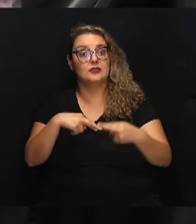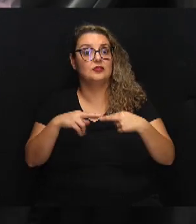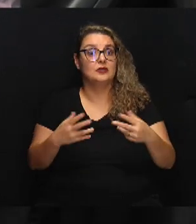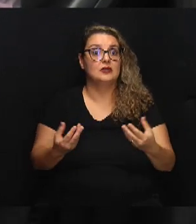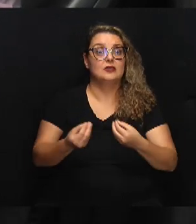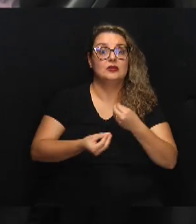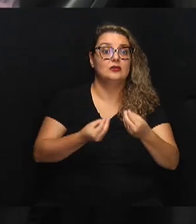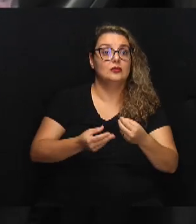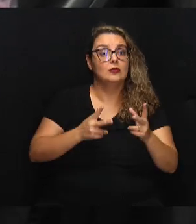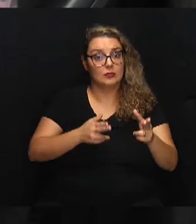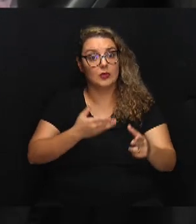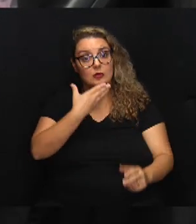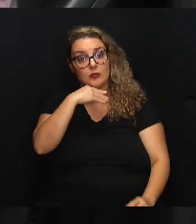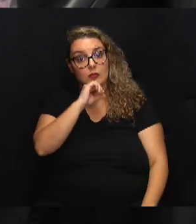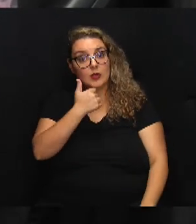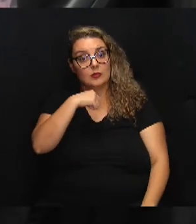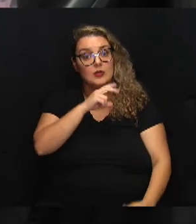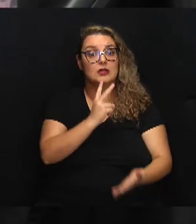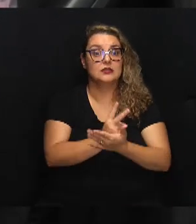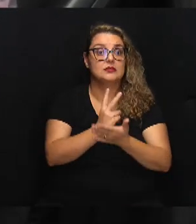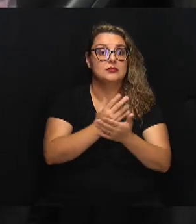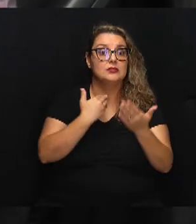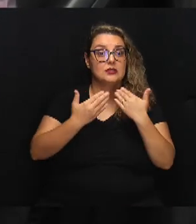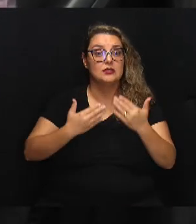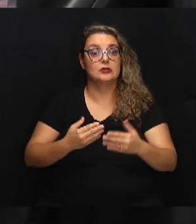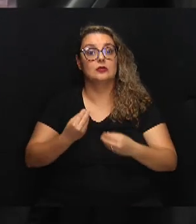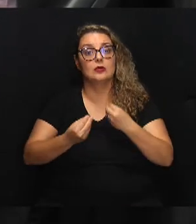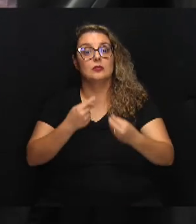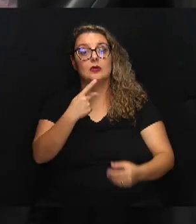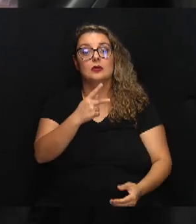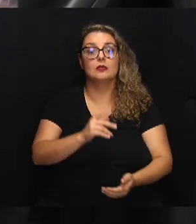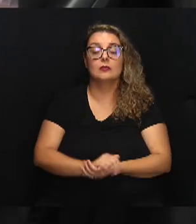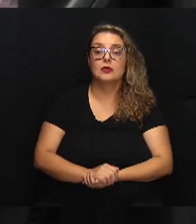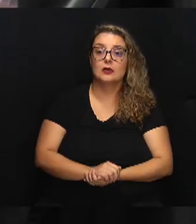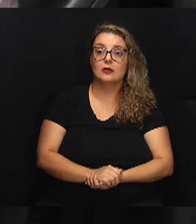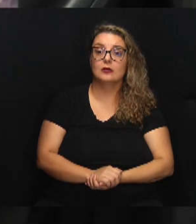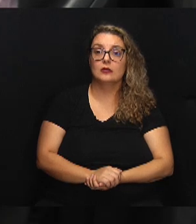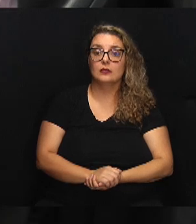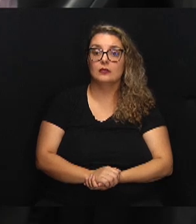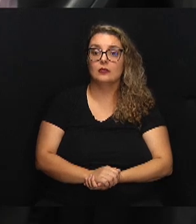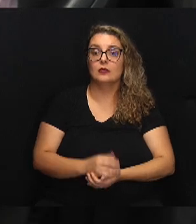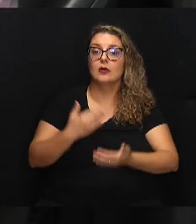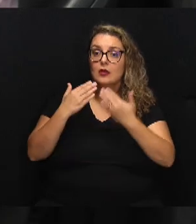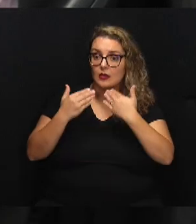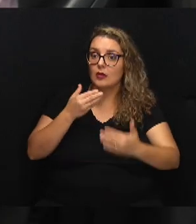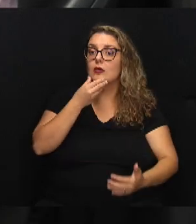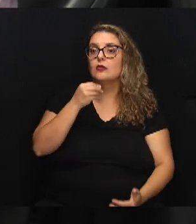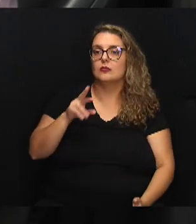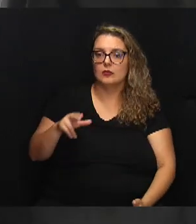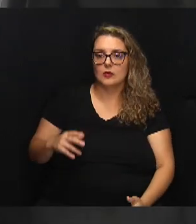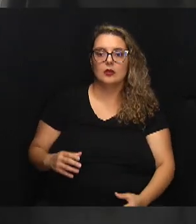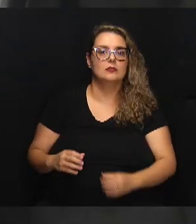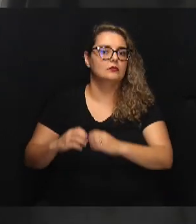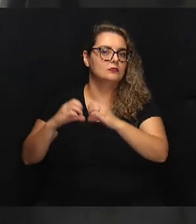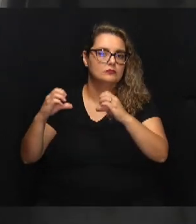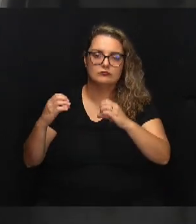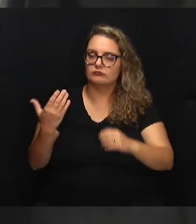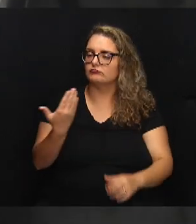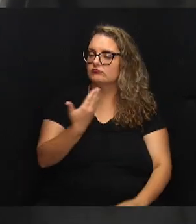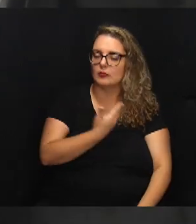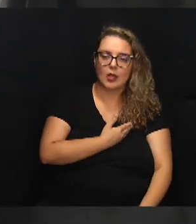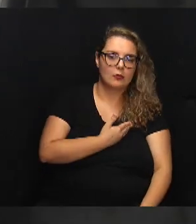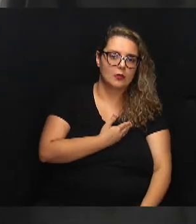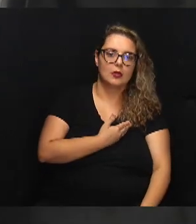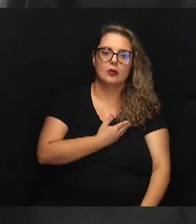como você disse, com seus pais, de estar sempre conversando? Eu converso muito com meu irmão. É um grande amigo,